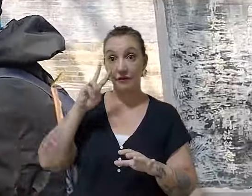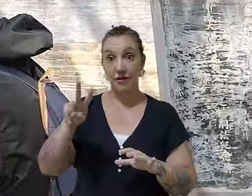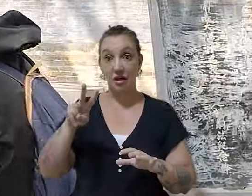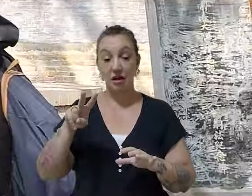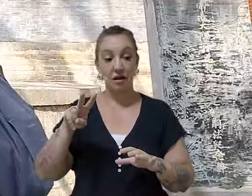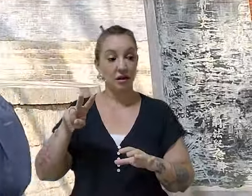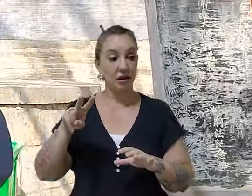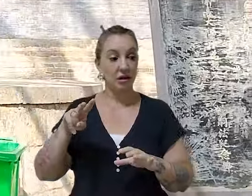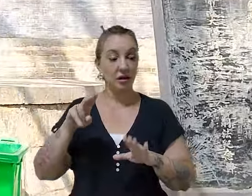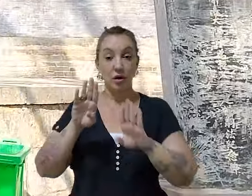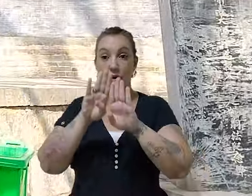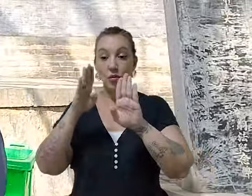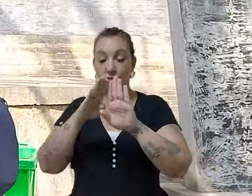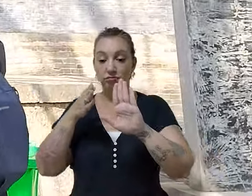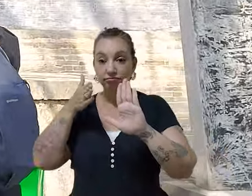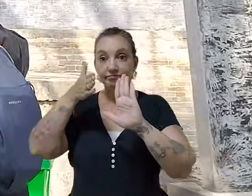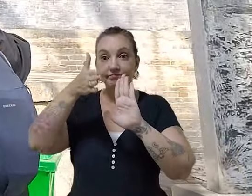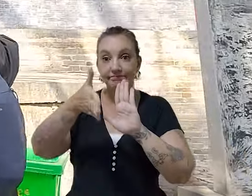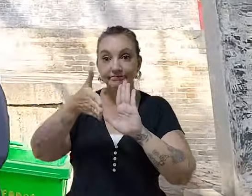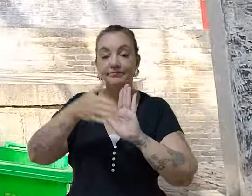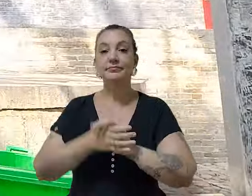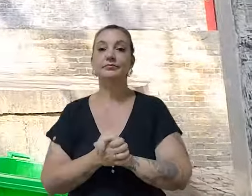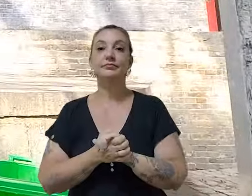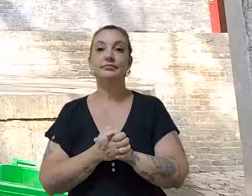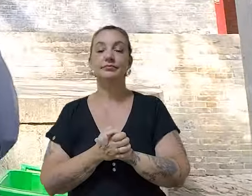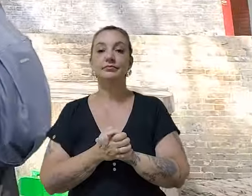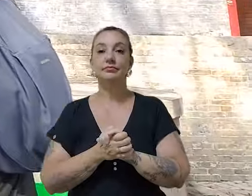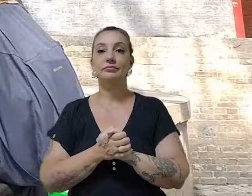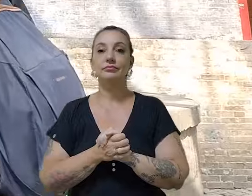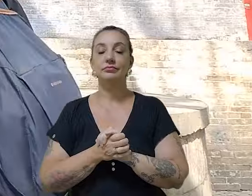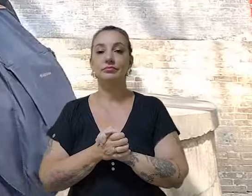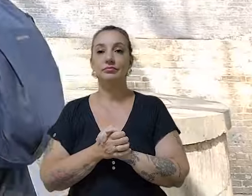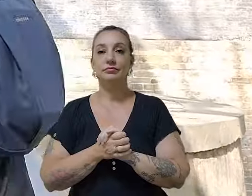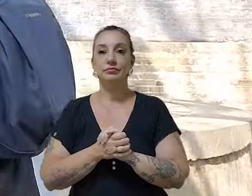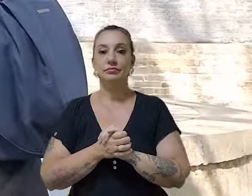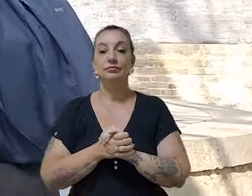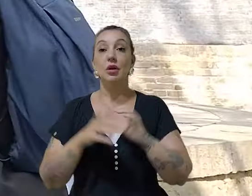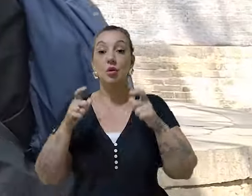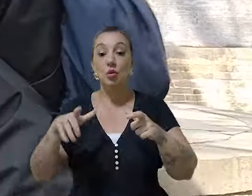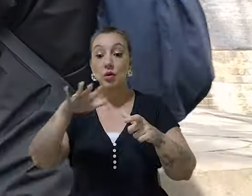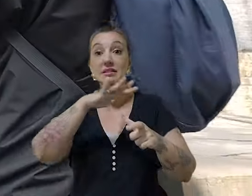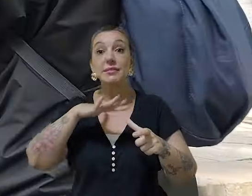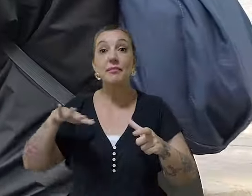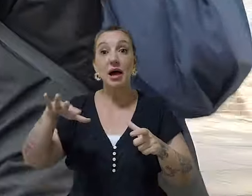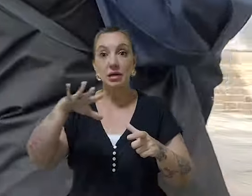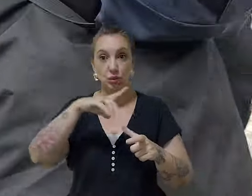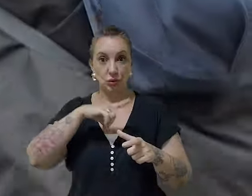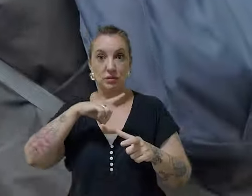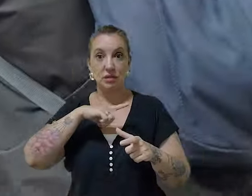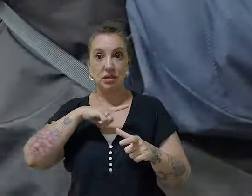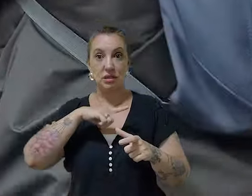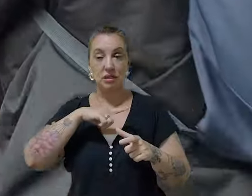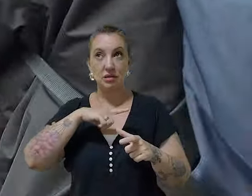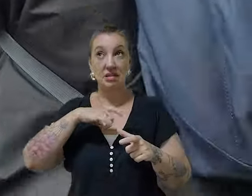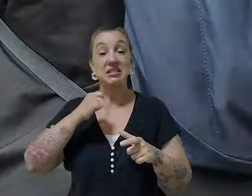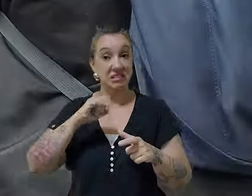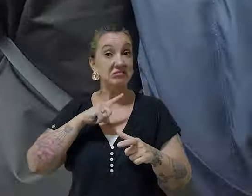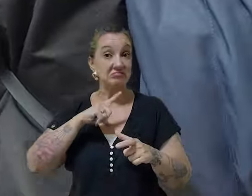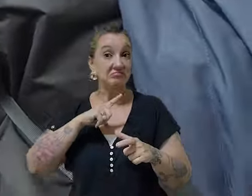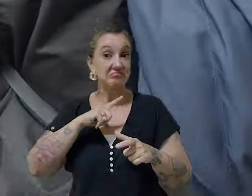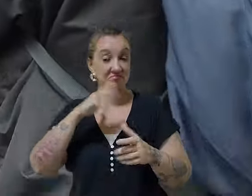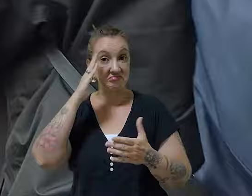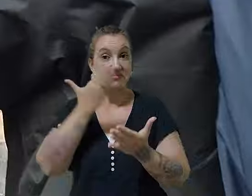para passar mais um portal em direção a um espaço que tem, se ainda tiver aqui,